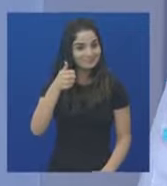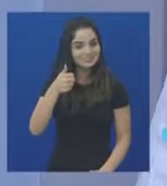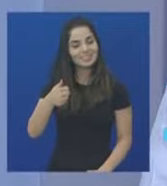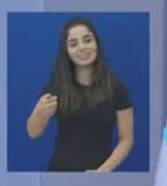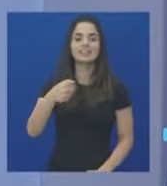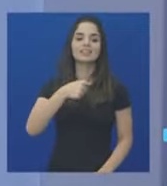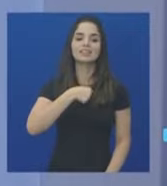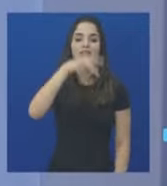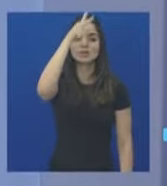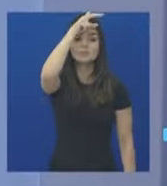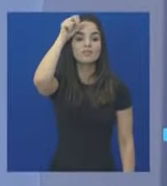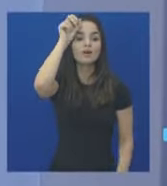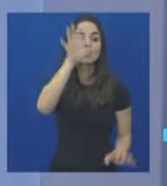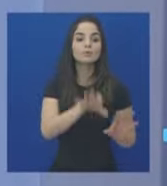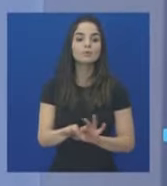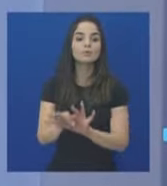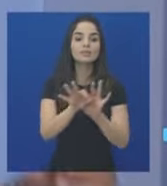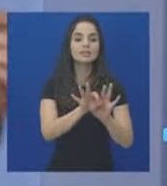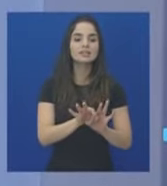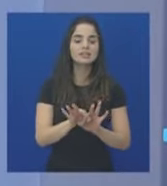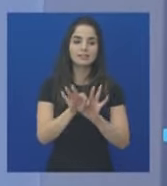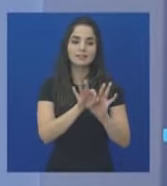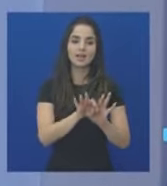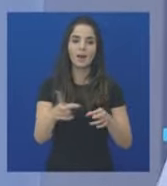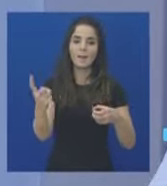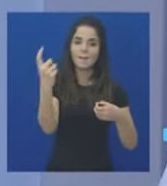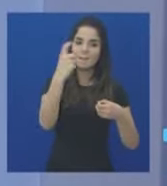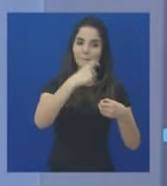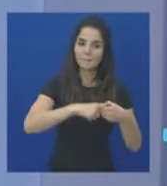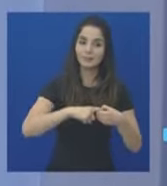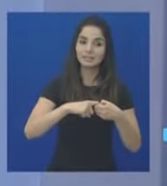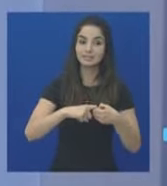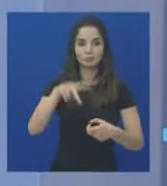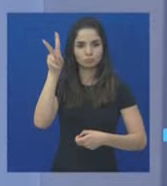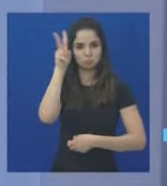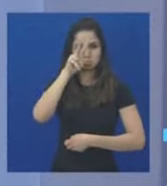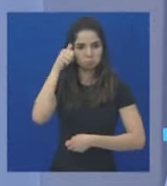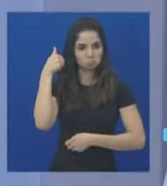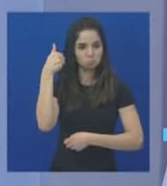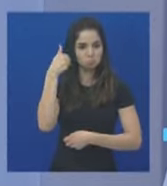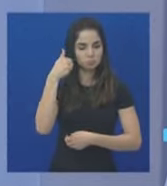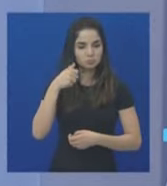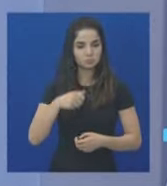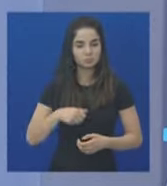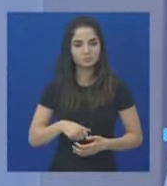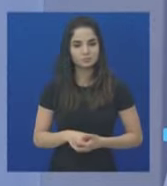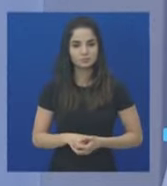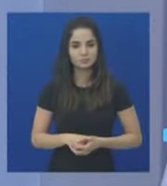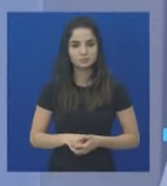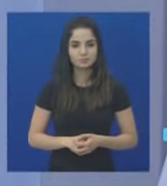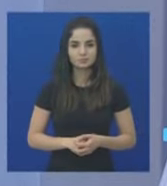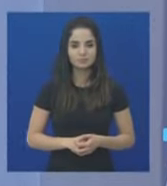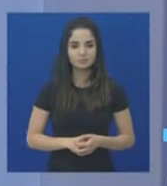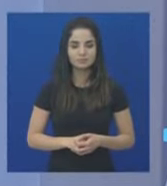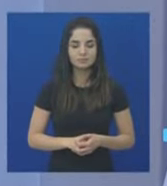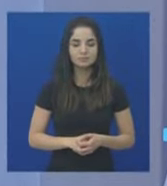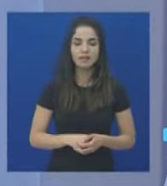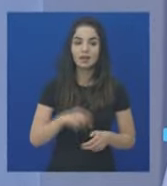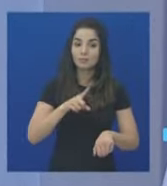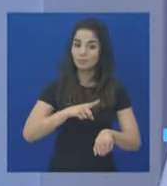prefeito da União. Nós vamos fazer uma parceria histórica para a nossa cidade de Cabo Frio. Estamos